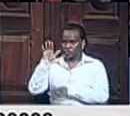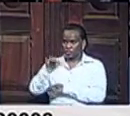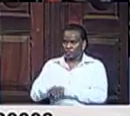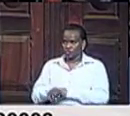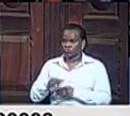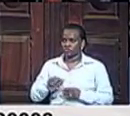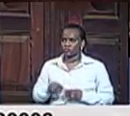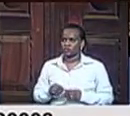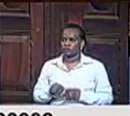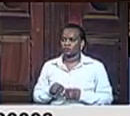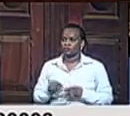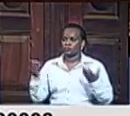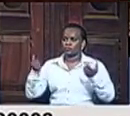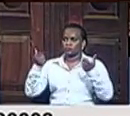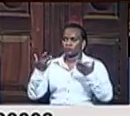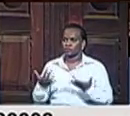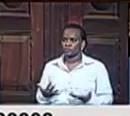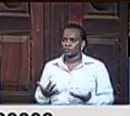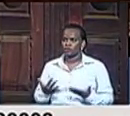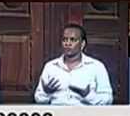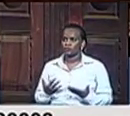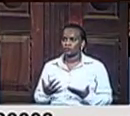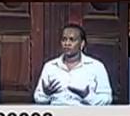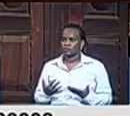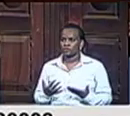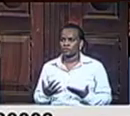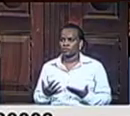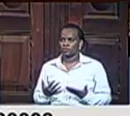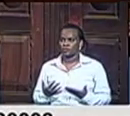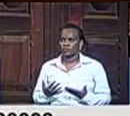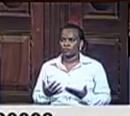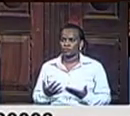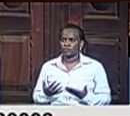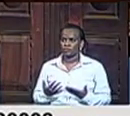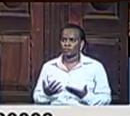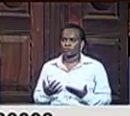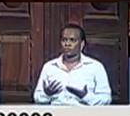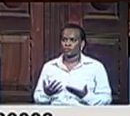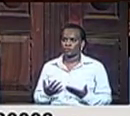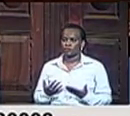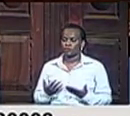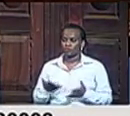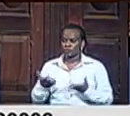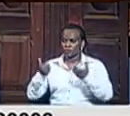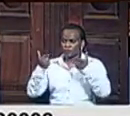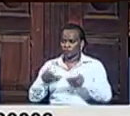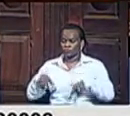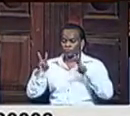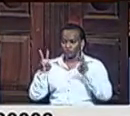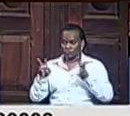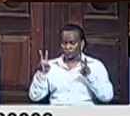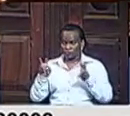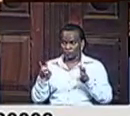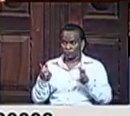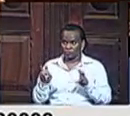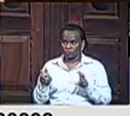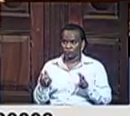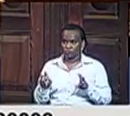tarde para fazer a abordagem